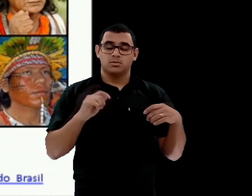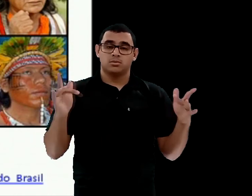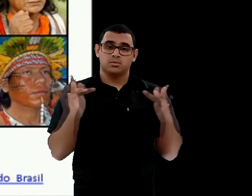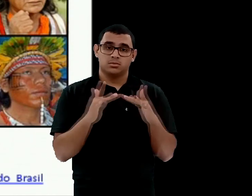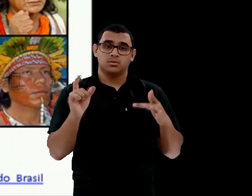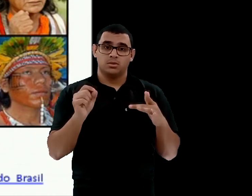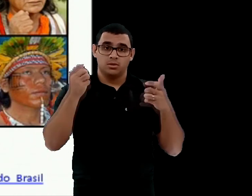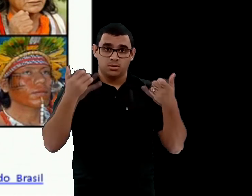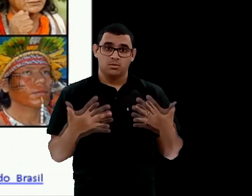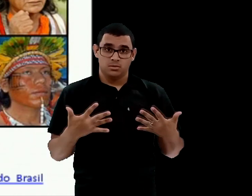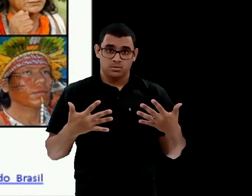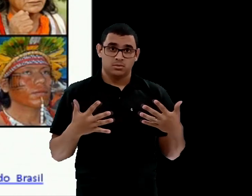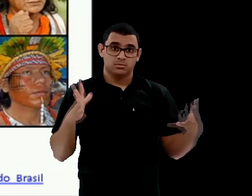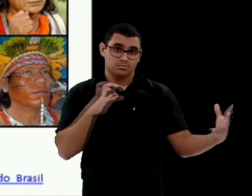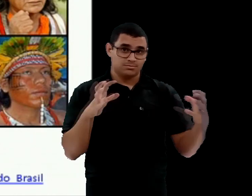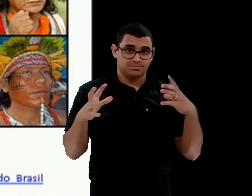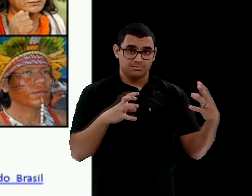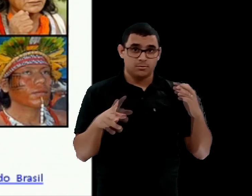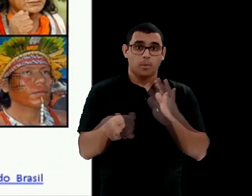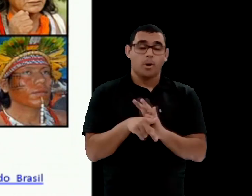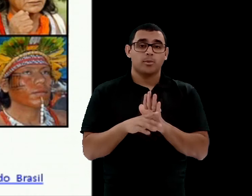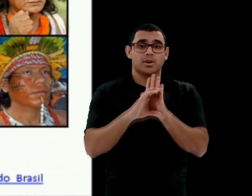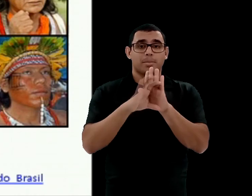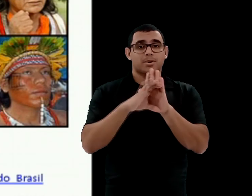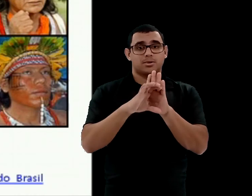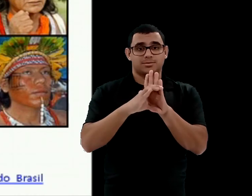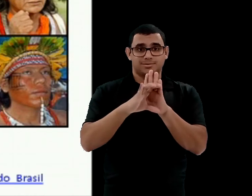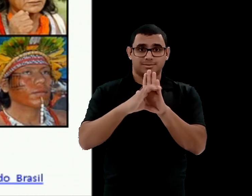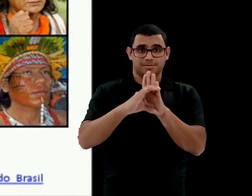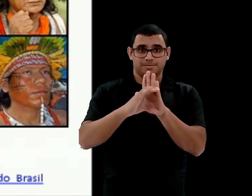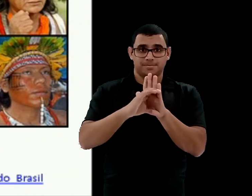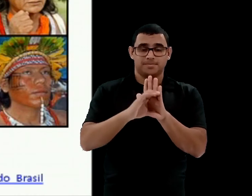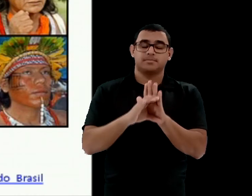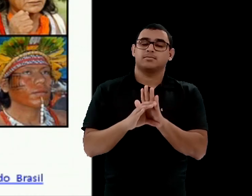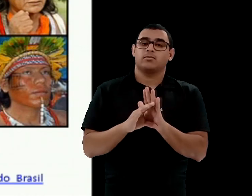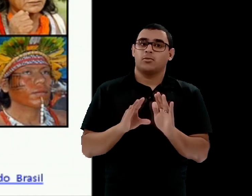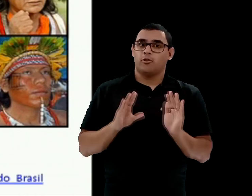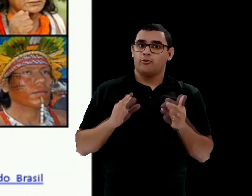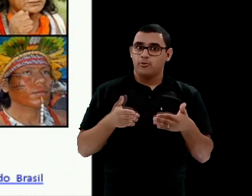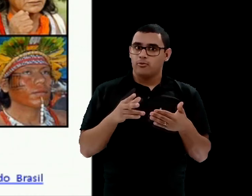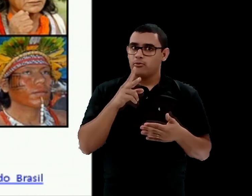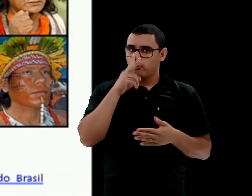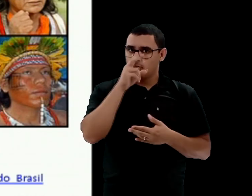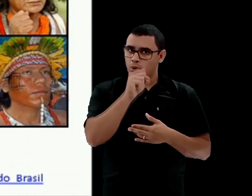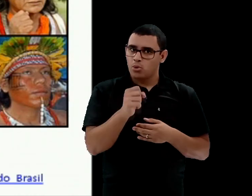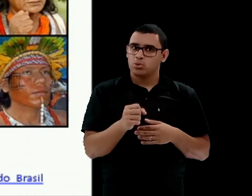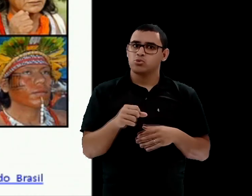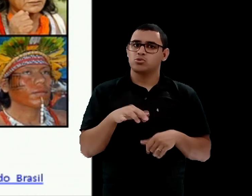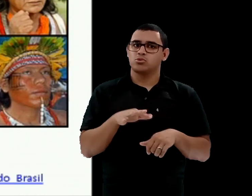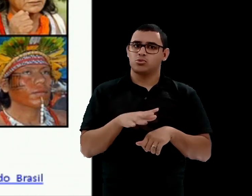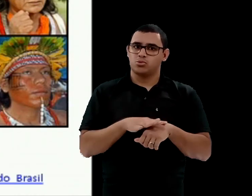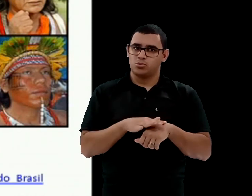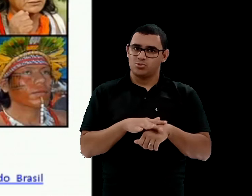devemos destacar é o que vamos chamar de guerra bacteriológica. Um dos grandes impactos para os